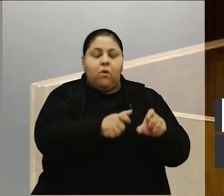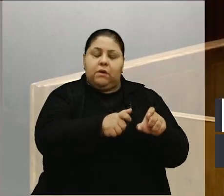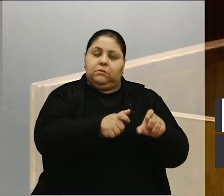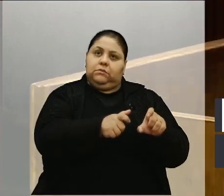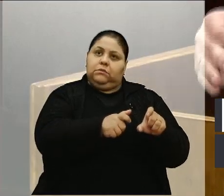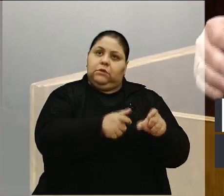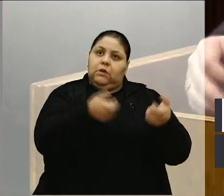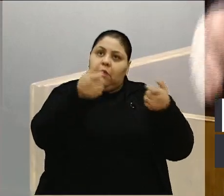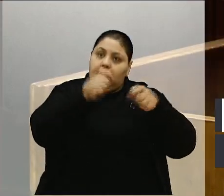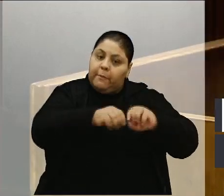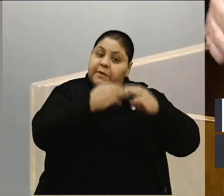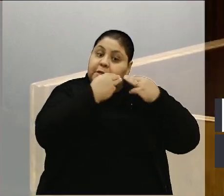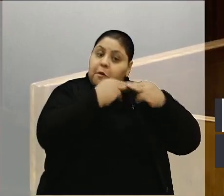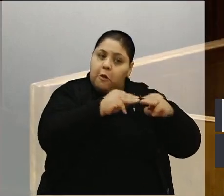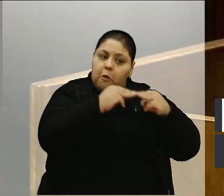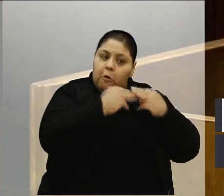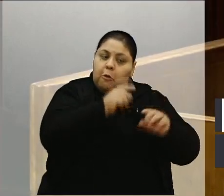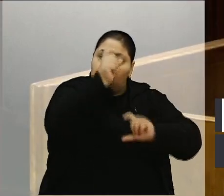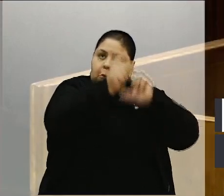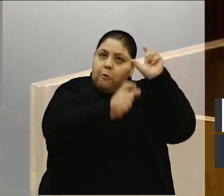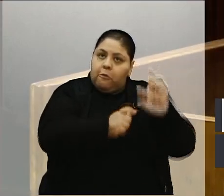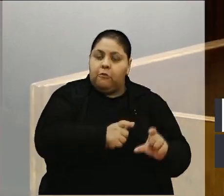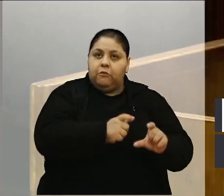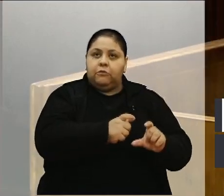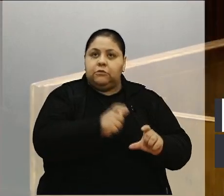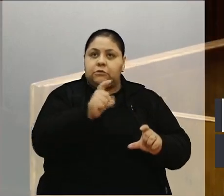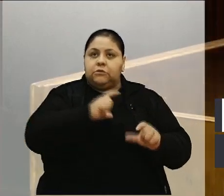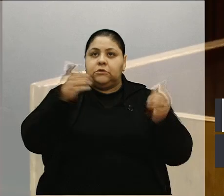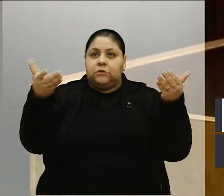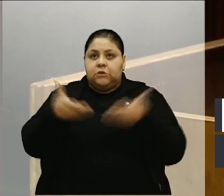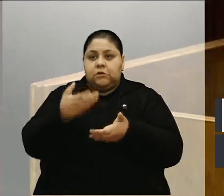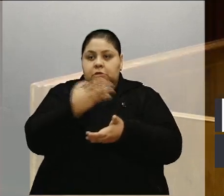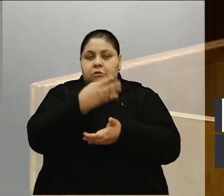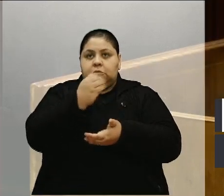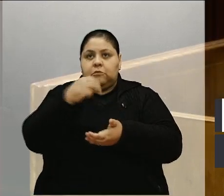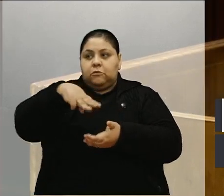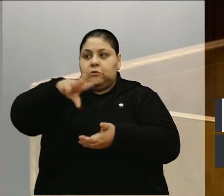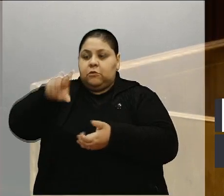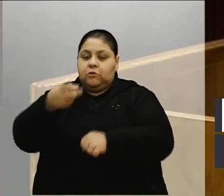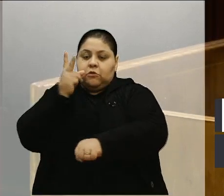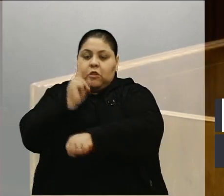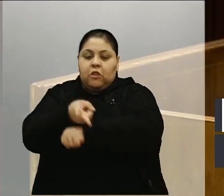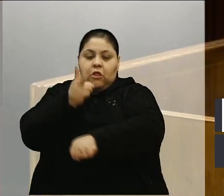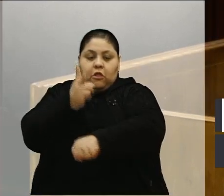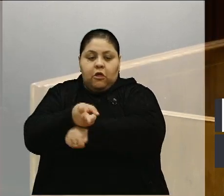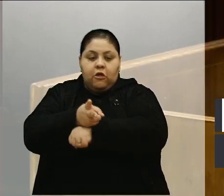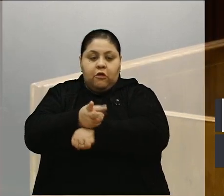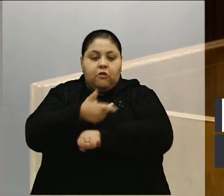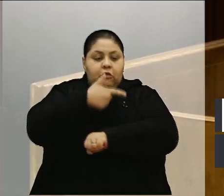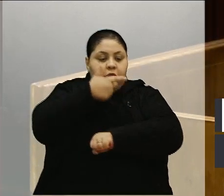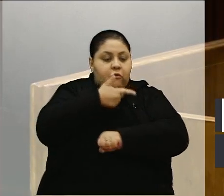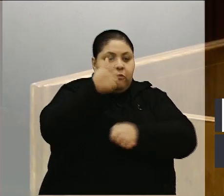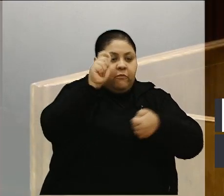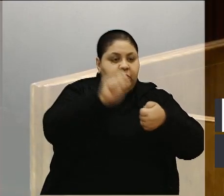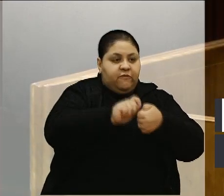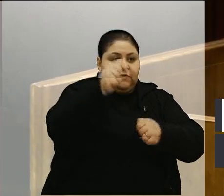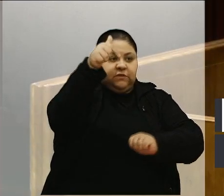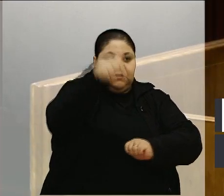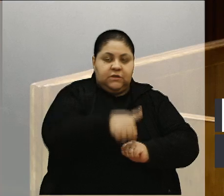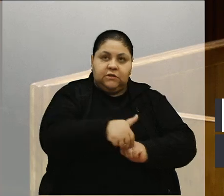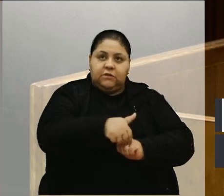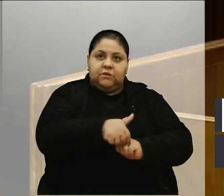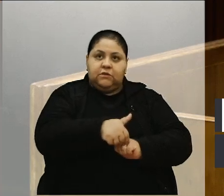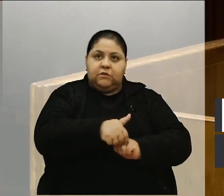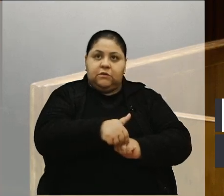Ele precisa de máquina, ele precisa de pessoas. Tem aí agora 40 milhões de empréstimos que nós dizíamos que não era para fazer aqui ó, a rachadura do